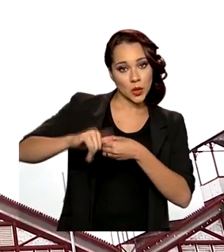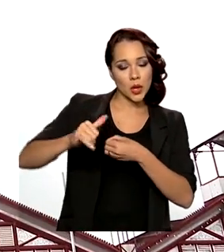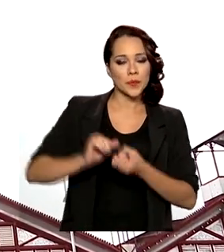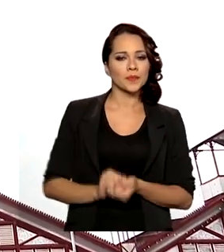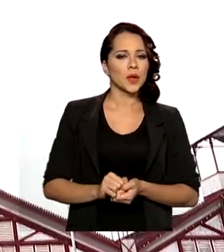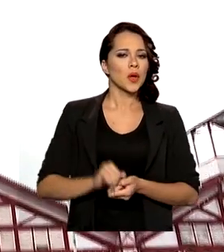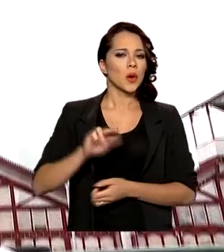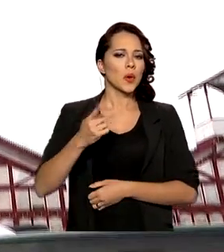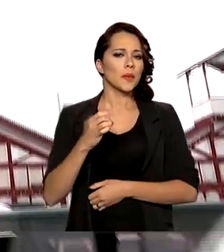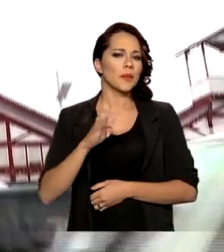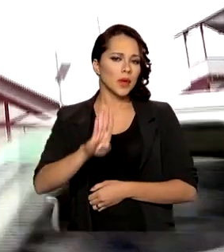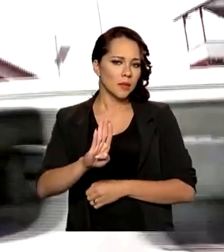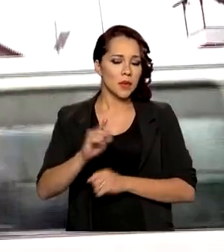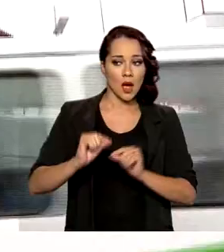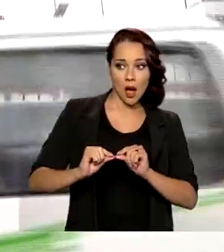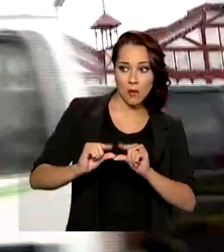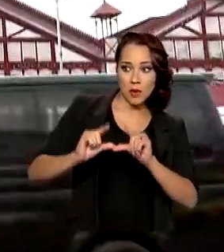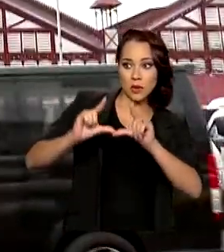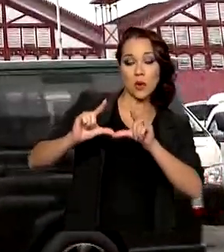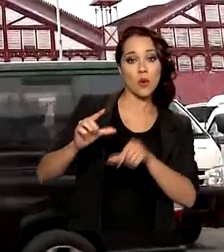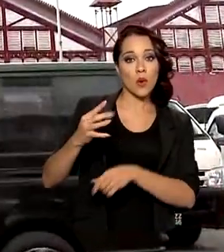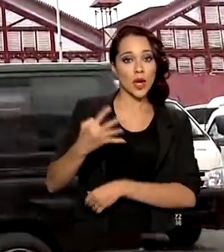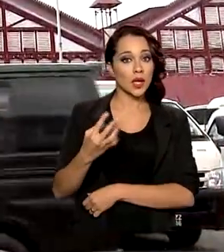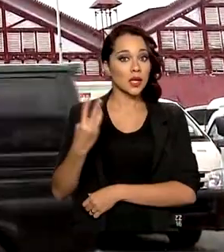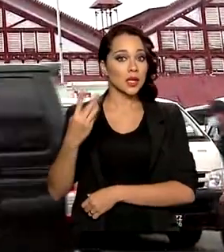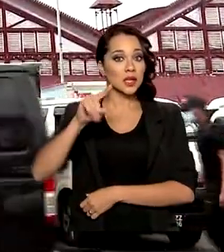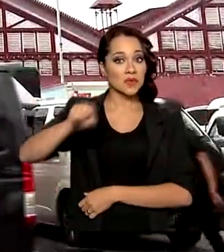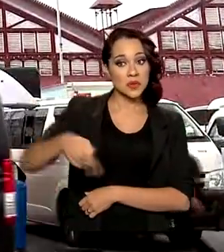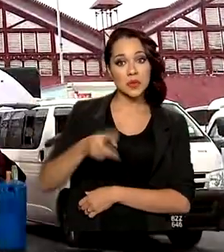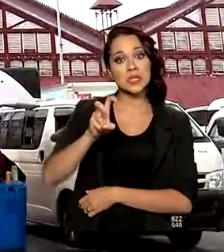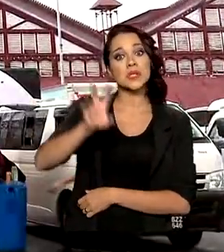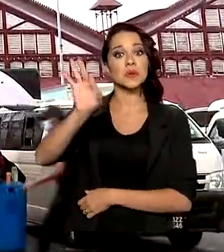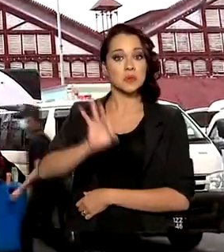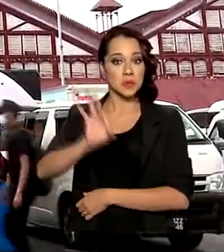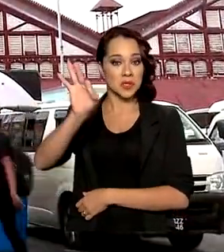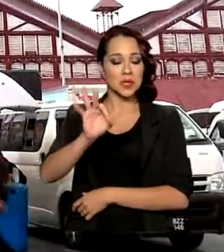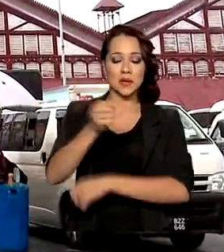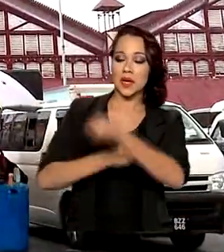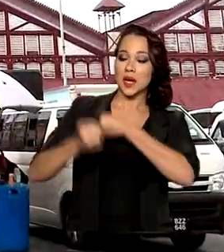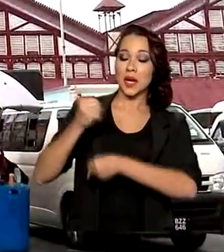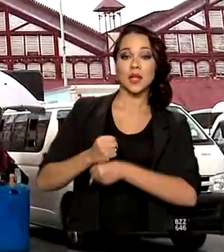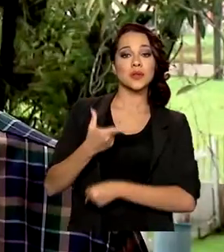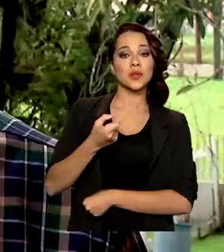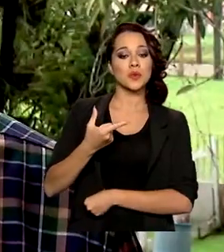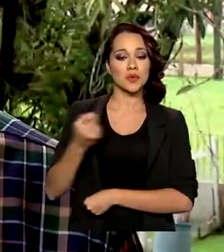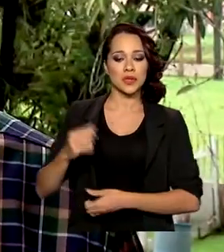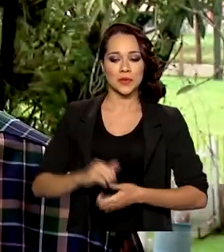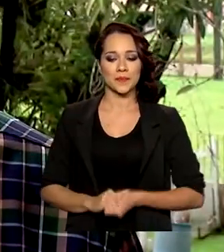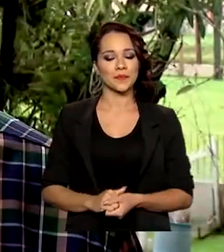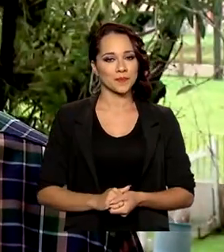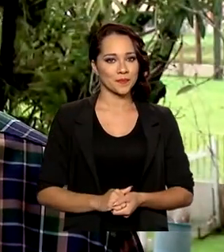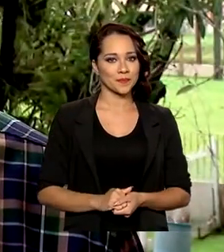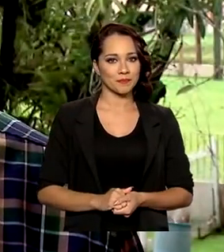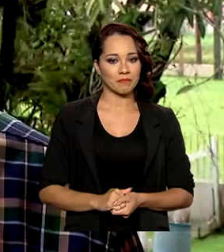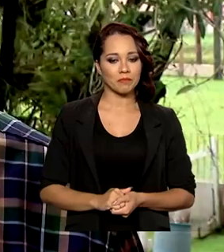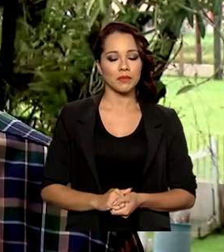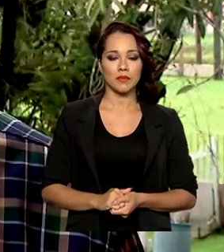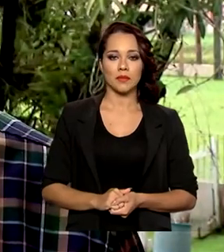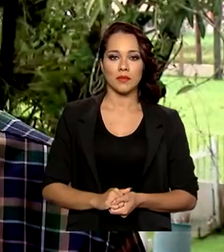produto interno bruto da Guiana subiu 43,5% em 2020. Atualmente,